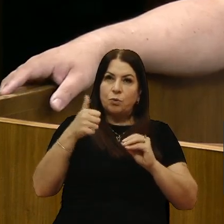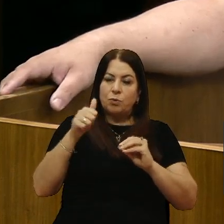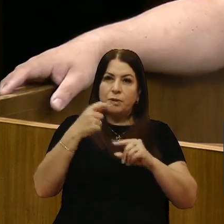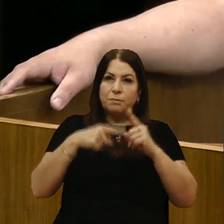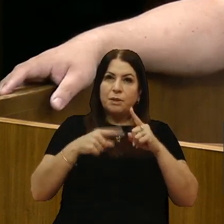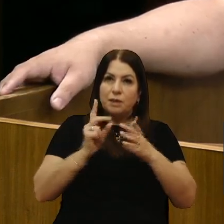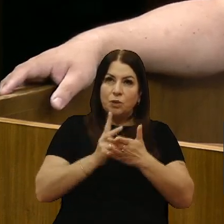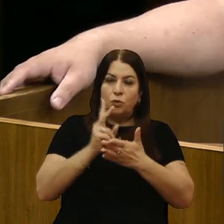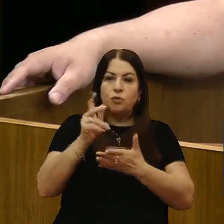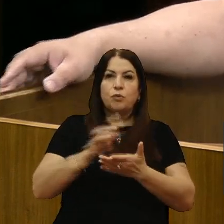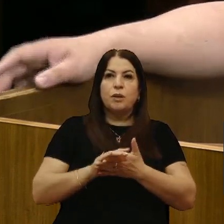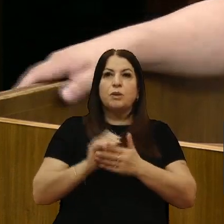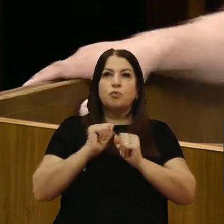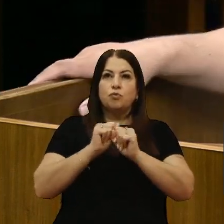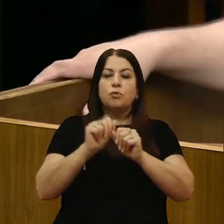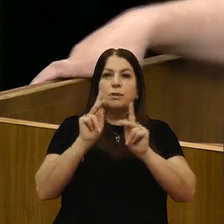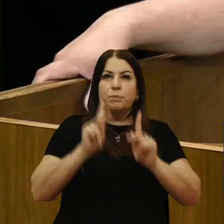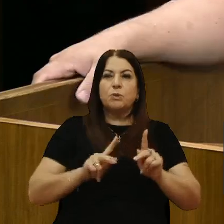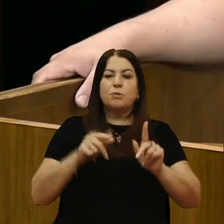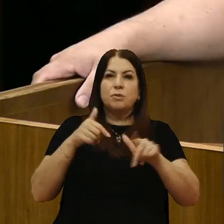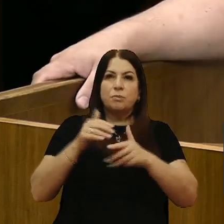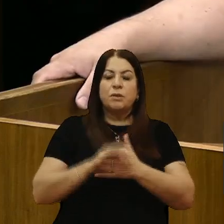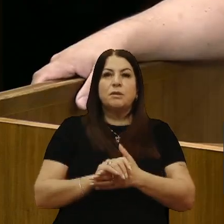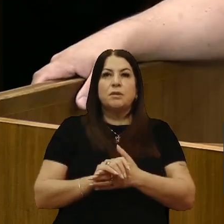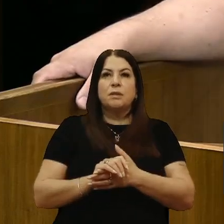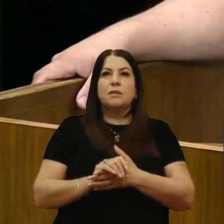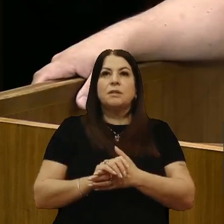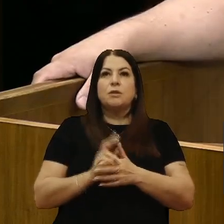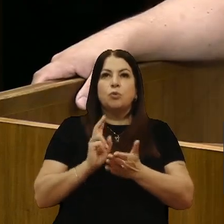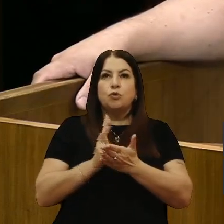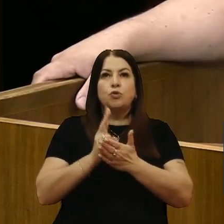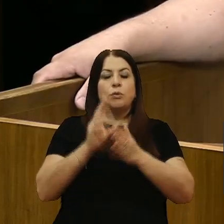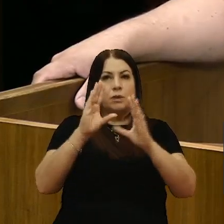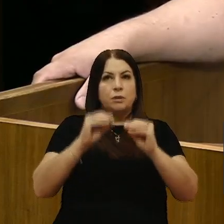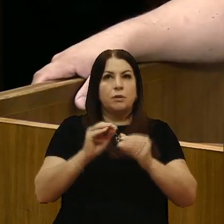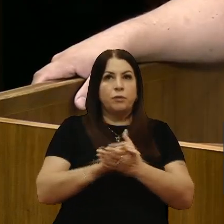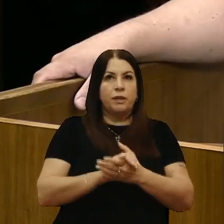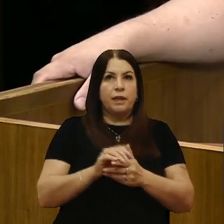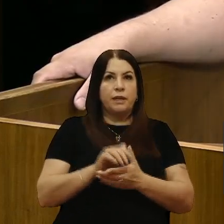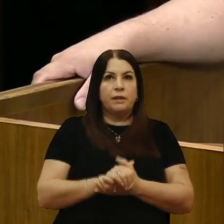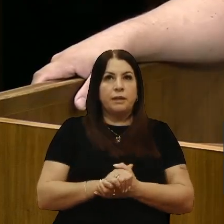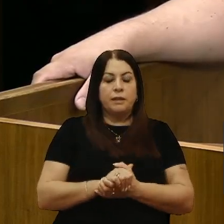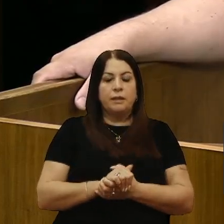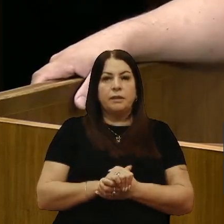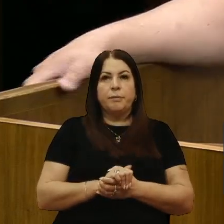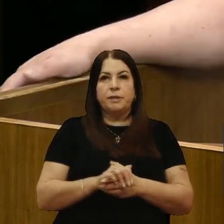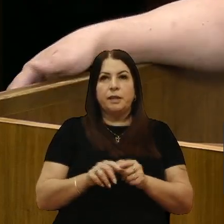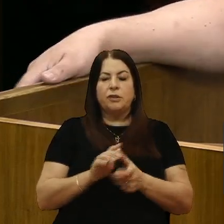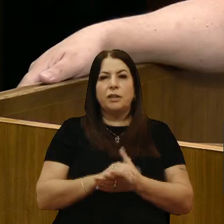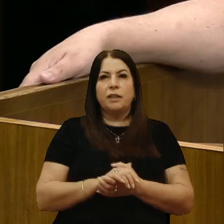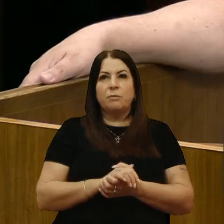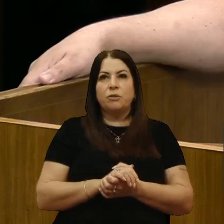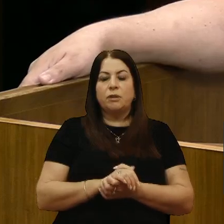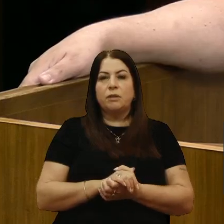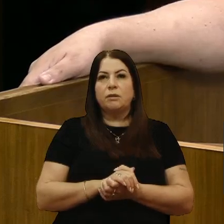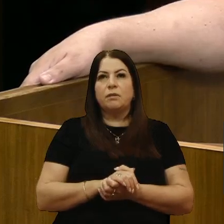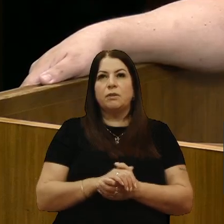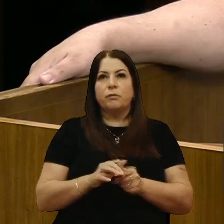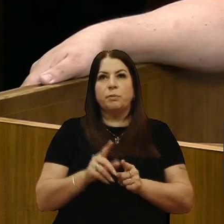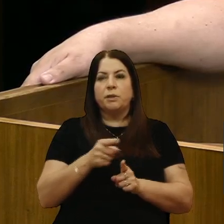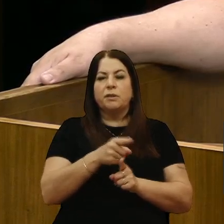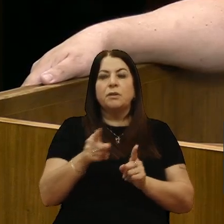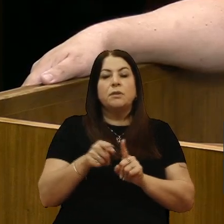ele continuou lá junto com o pessoal trabalhando, seguindo noite adentro. Peço uma parte. E aqui, em seguida, vereador.